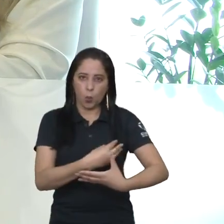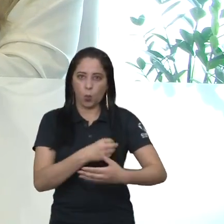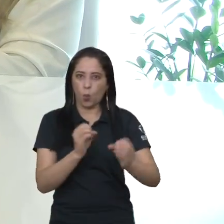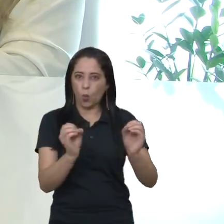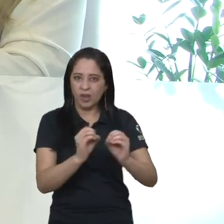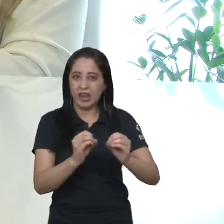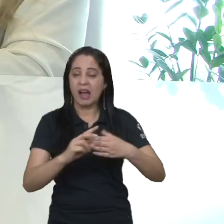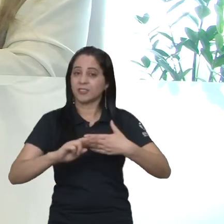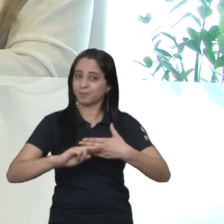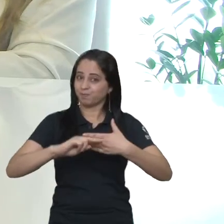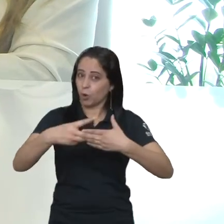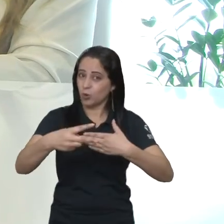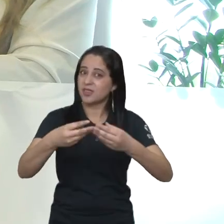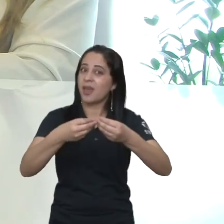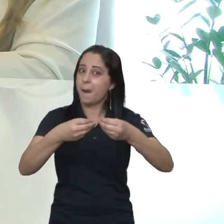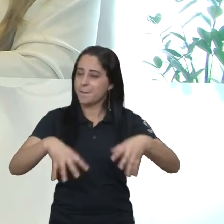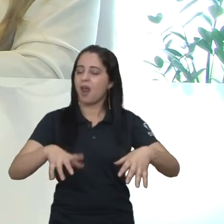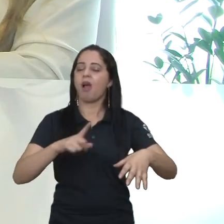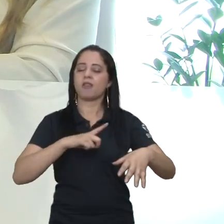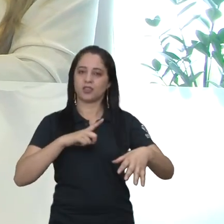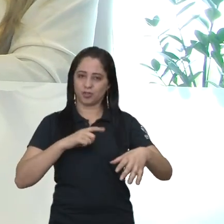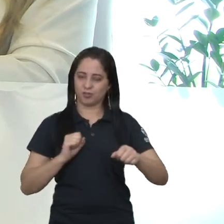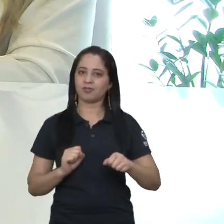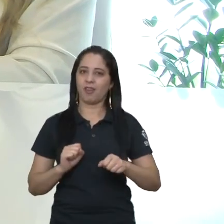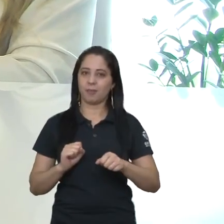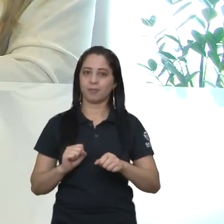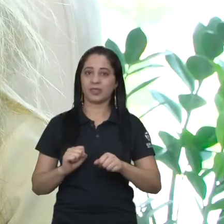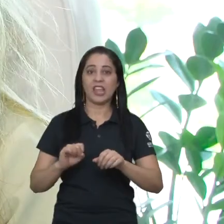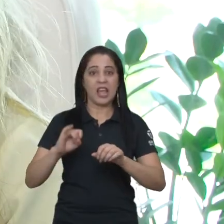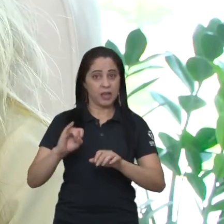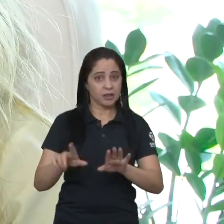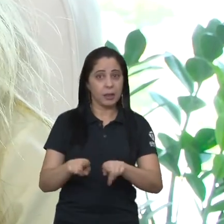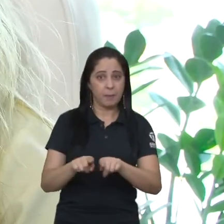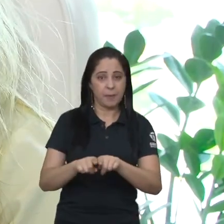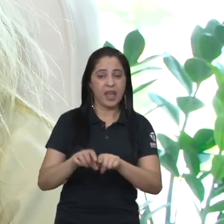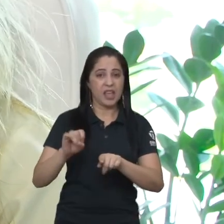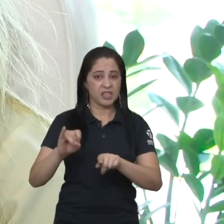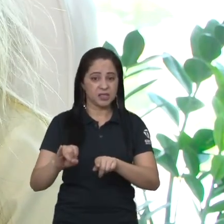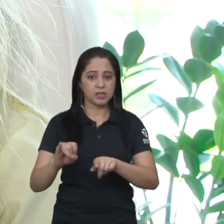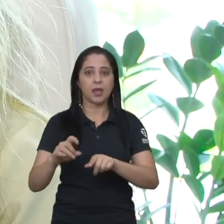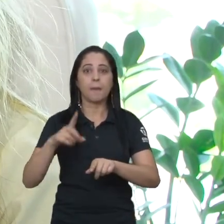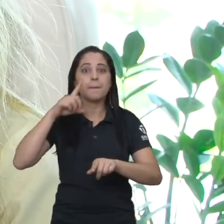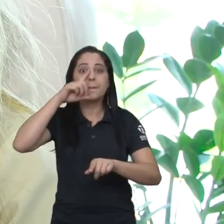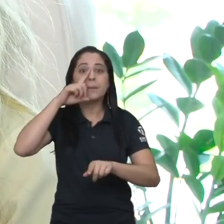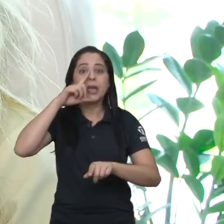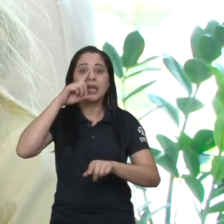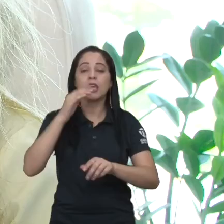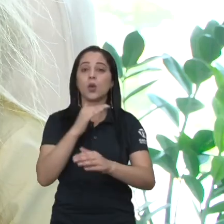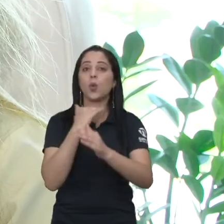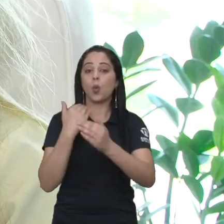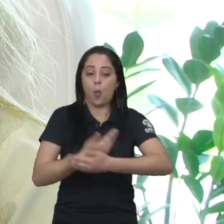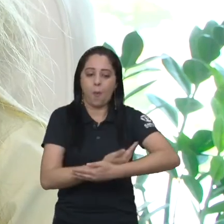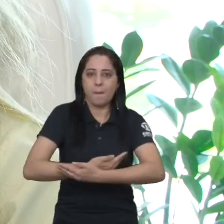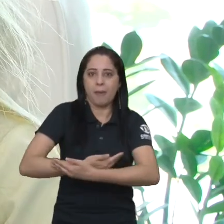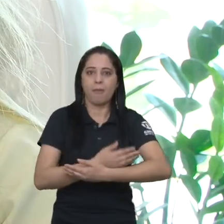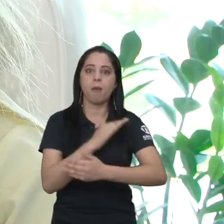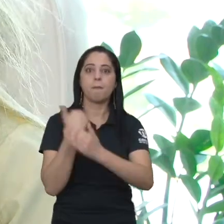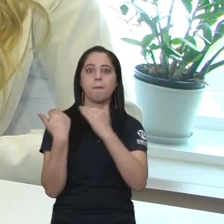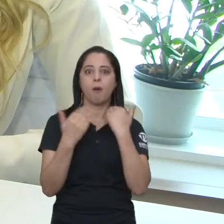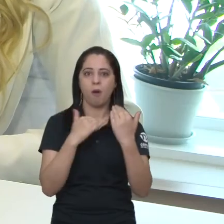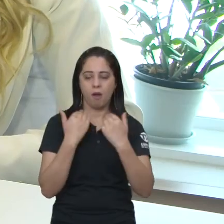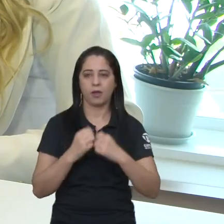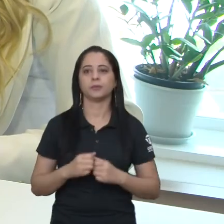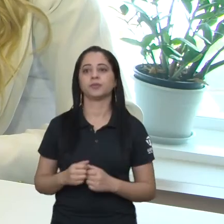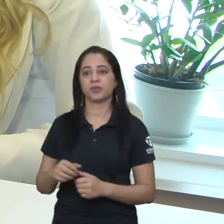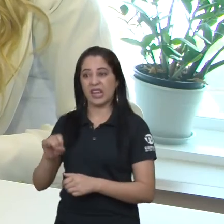leite materno à criança. Segundo ela, o desmame precoce pode, inclusive, aumentar os riscos de morte do bebê.